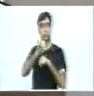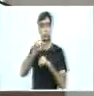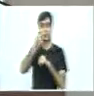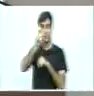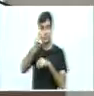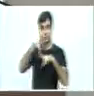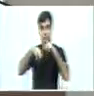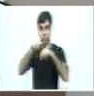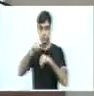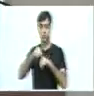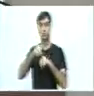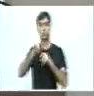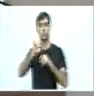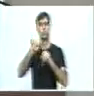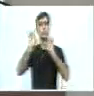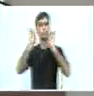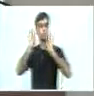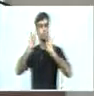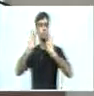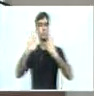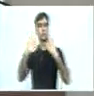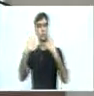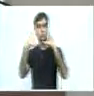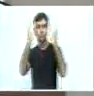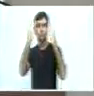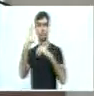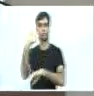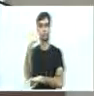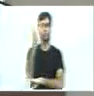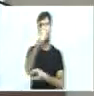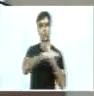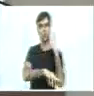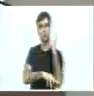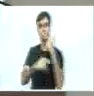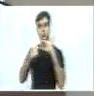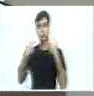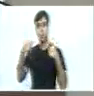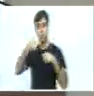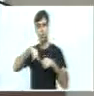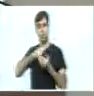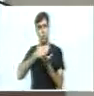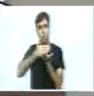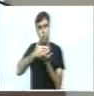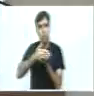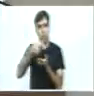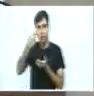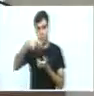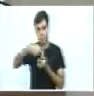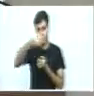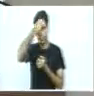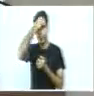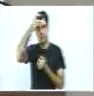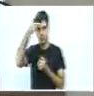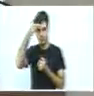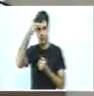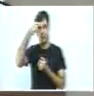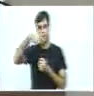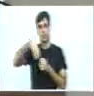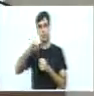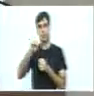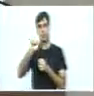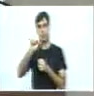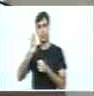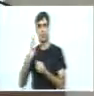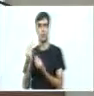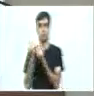Meio Ambiente, nós, no começo do mandato do atual prefeito, a OAB encaminhou a